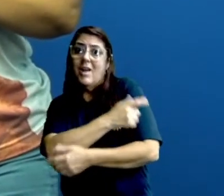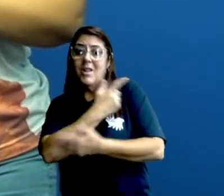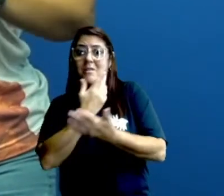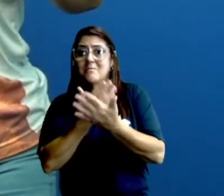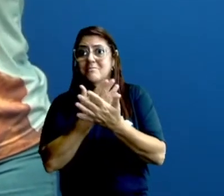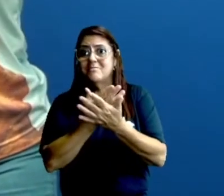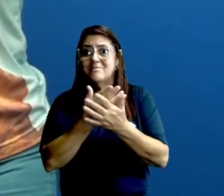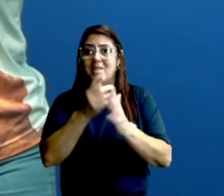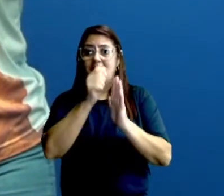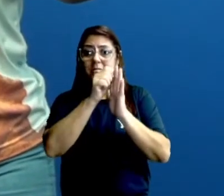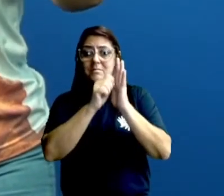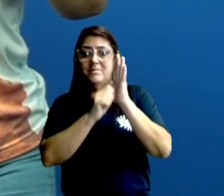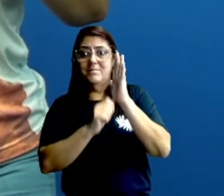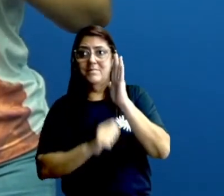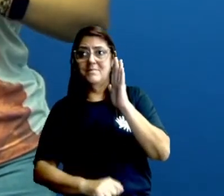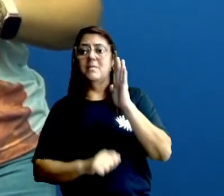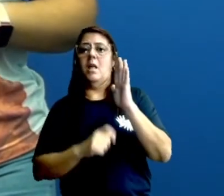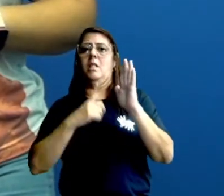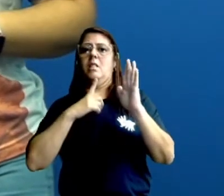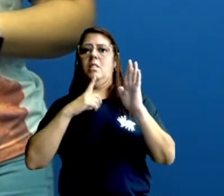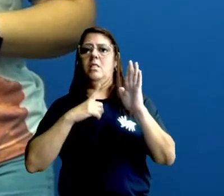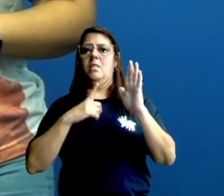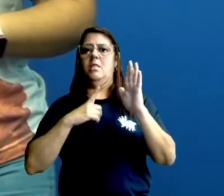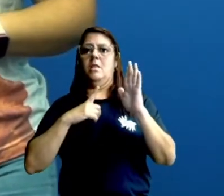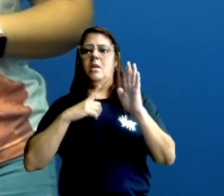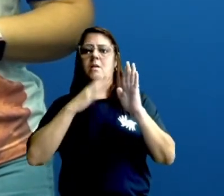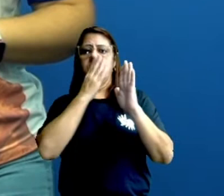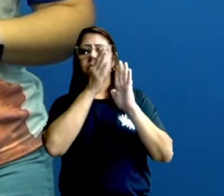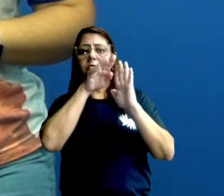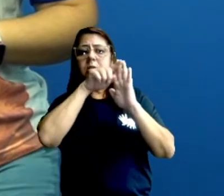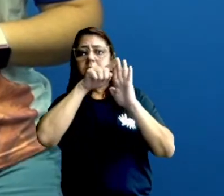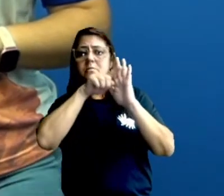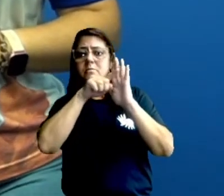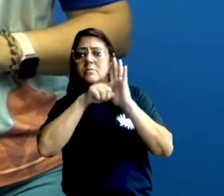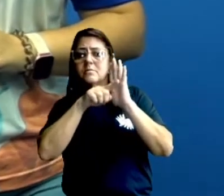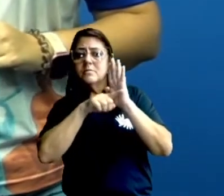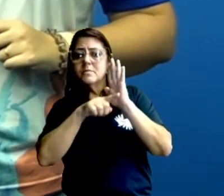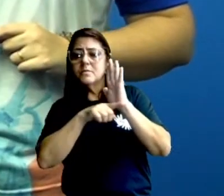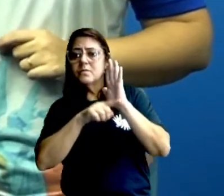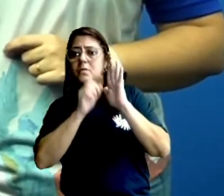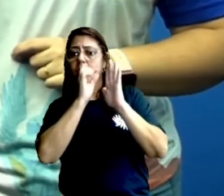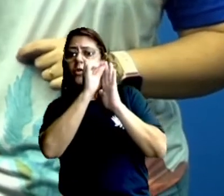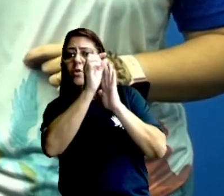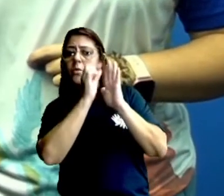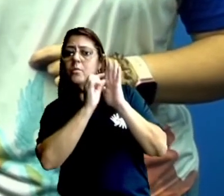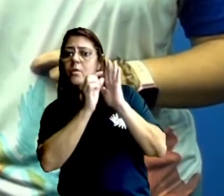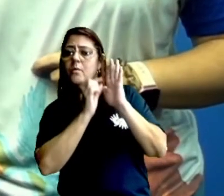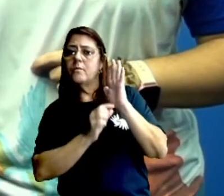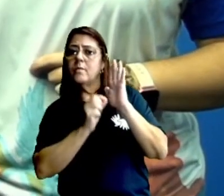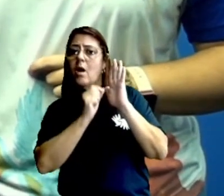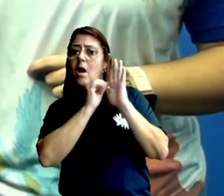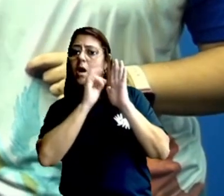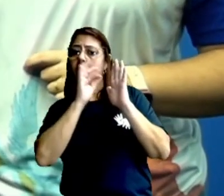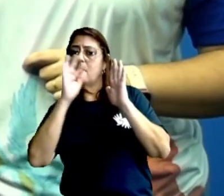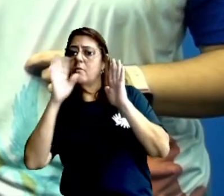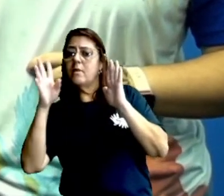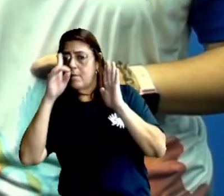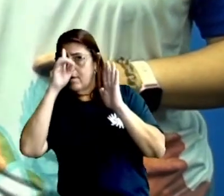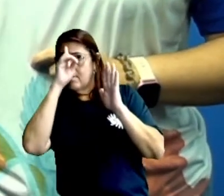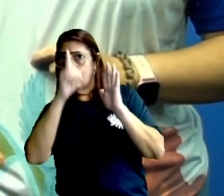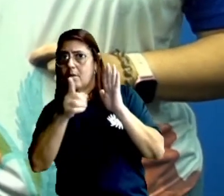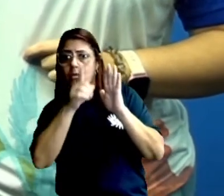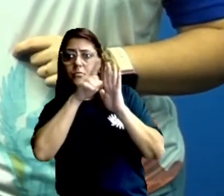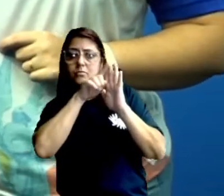lá da escola, ela segue uma sequência. E essa sequência está na ordem